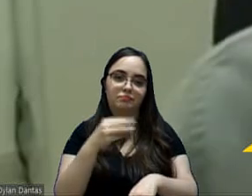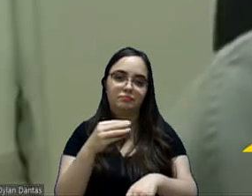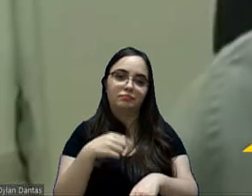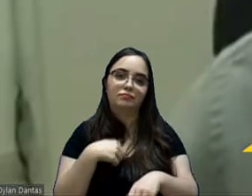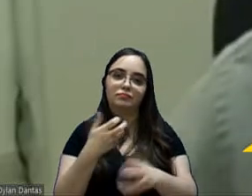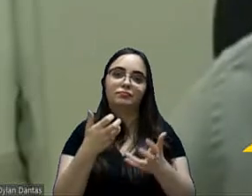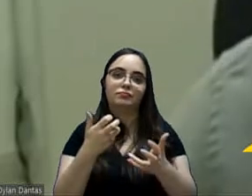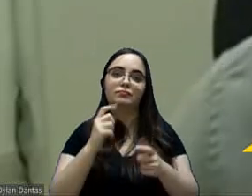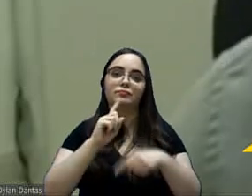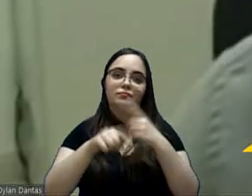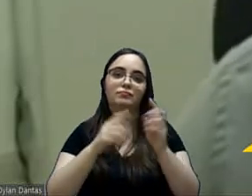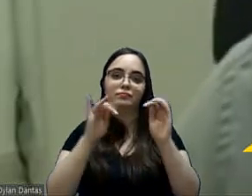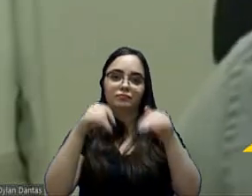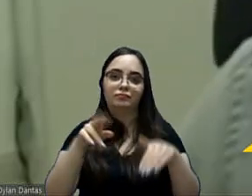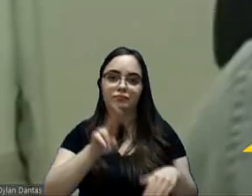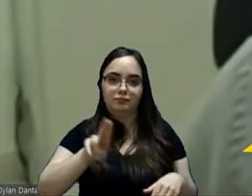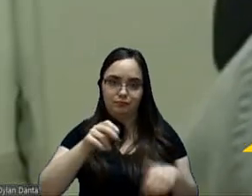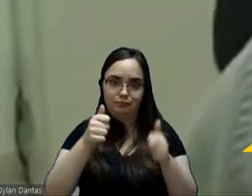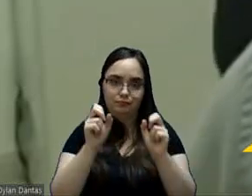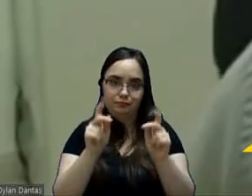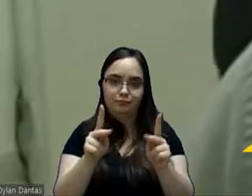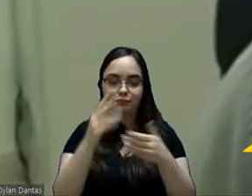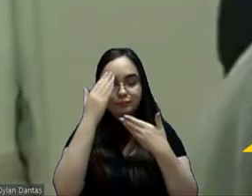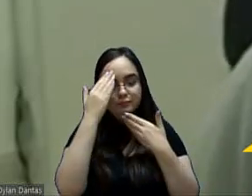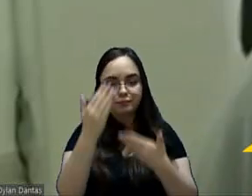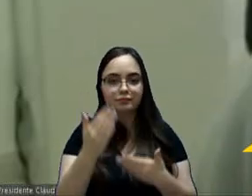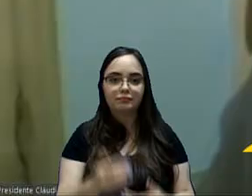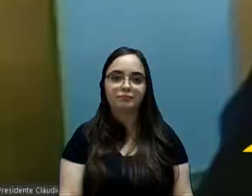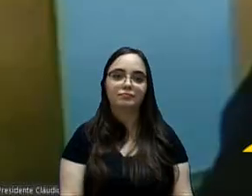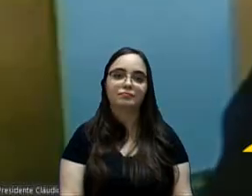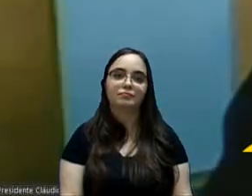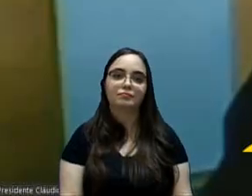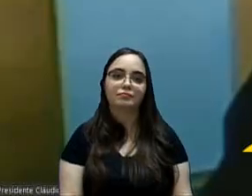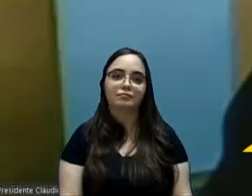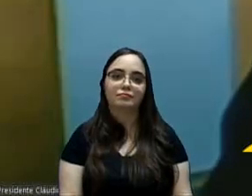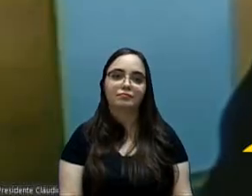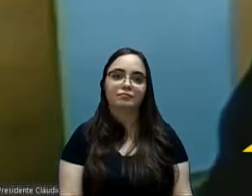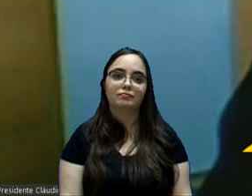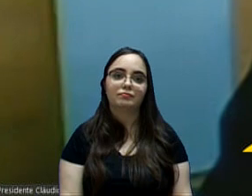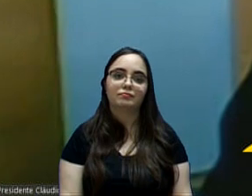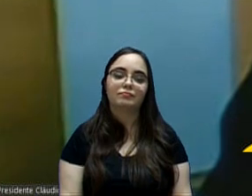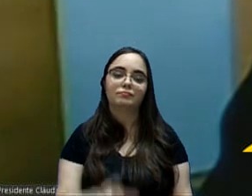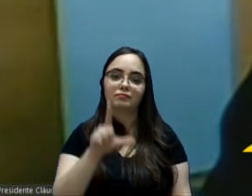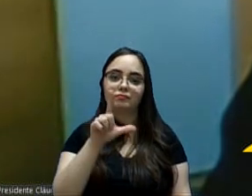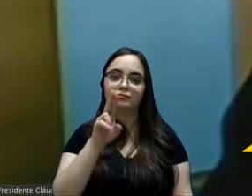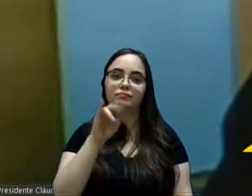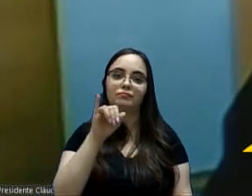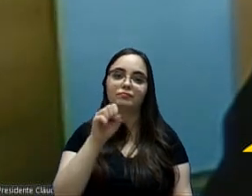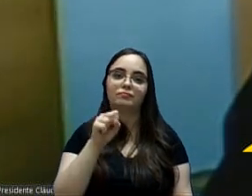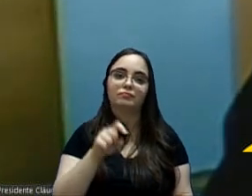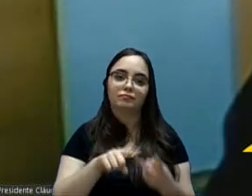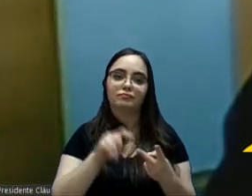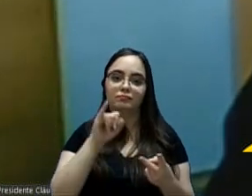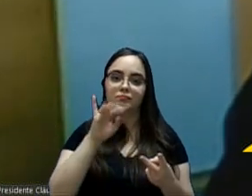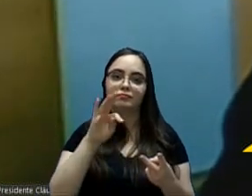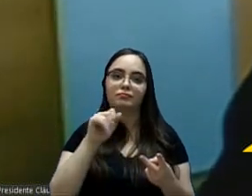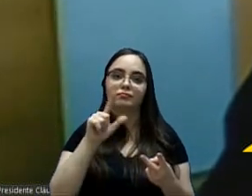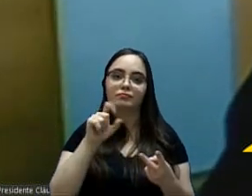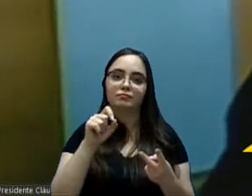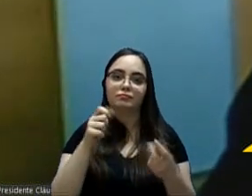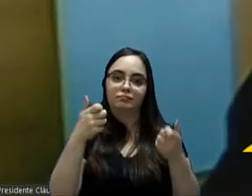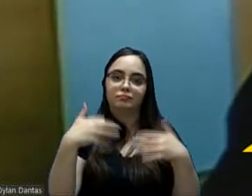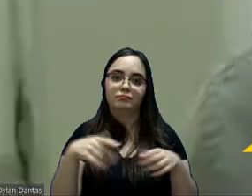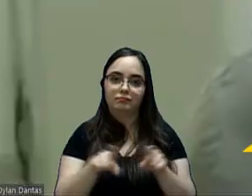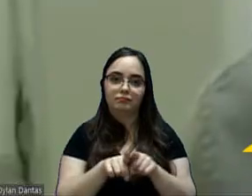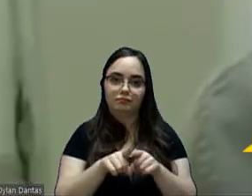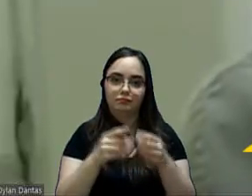gostaria de entrar mais tarde, se for preciso, tá bom? O Luiz Santos e o vereador Ítalo estão pedindo a parte, Vossa Excelência. Vossa Excelência